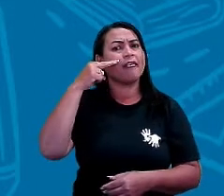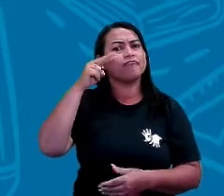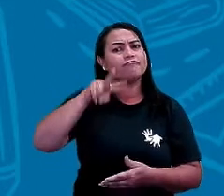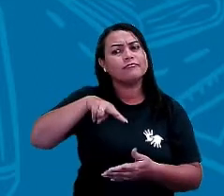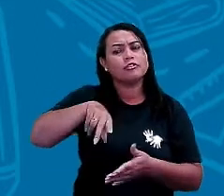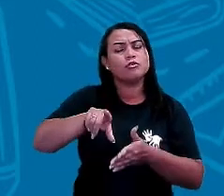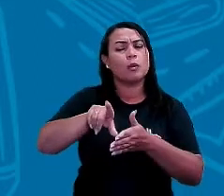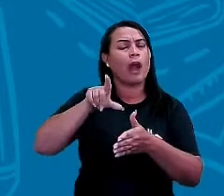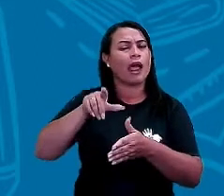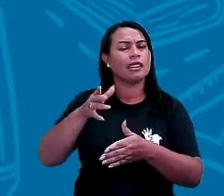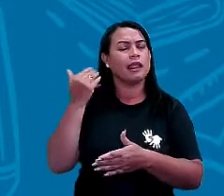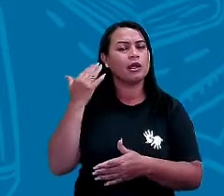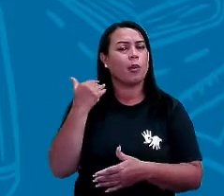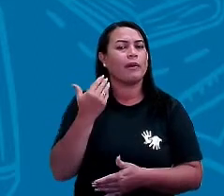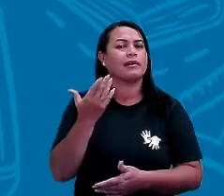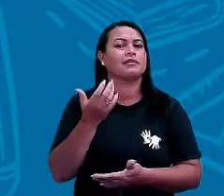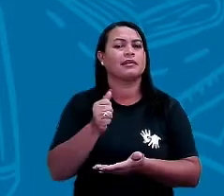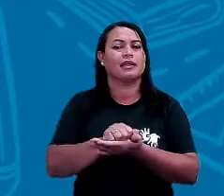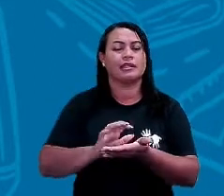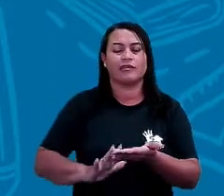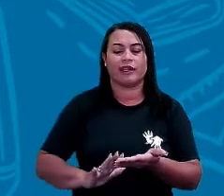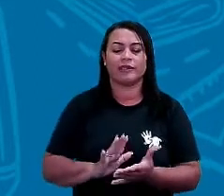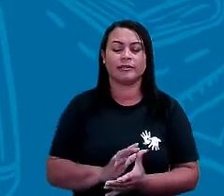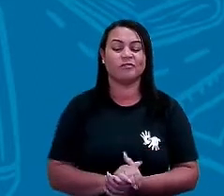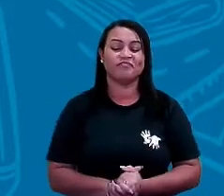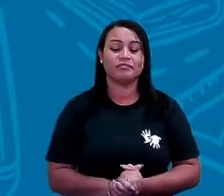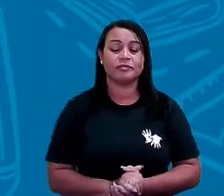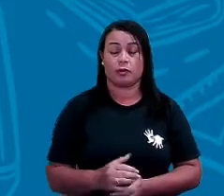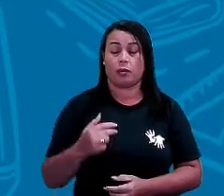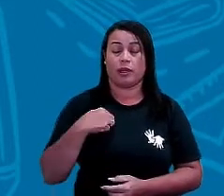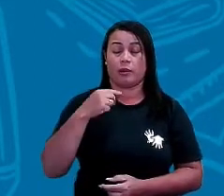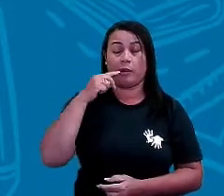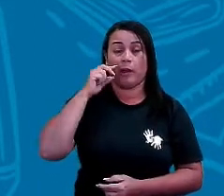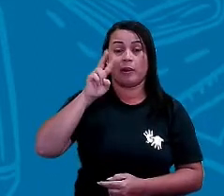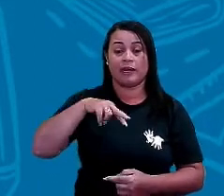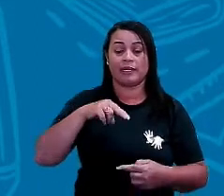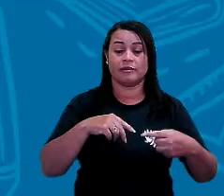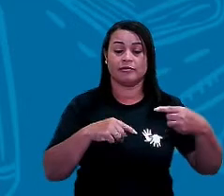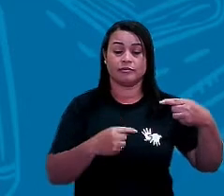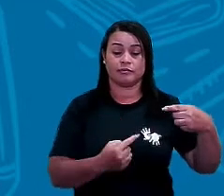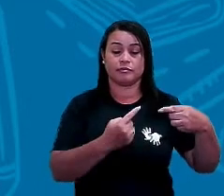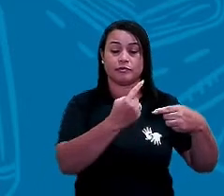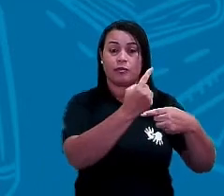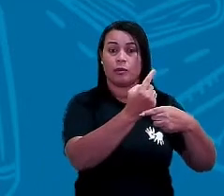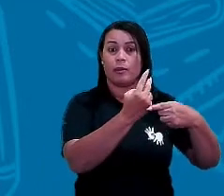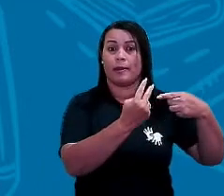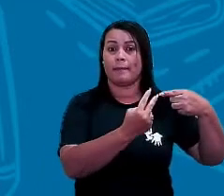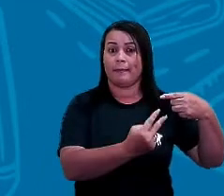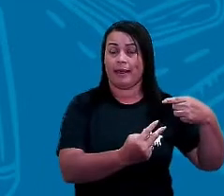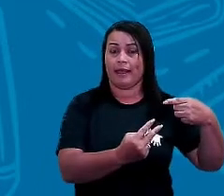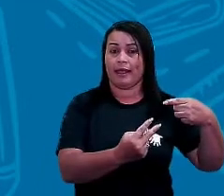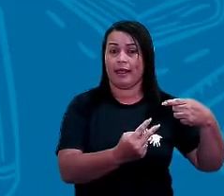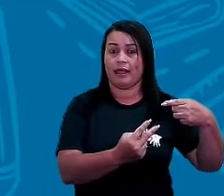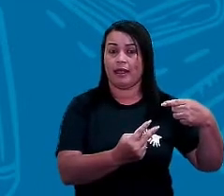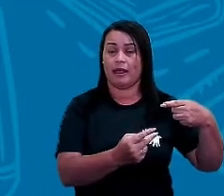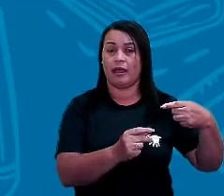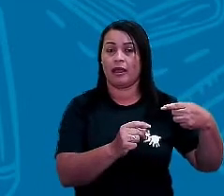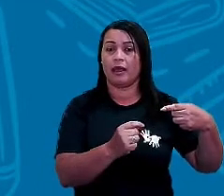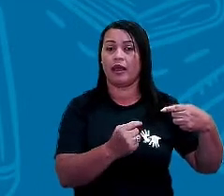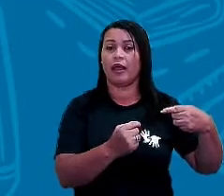outras atividades, certo? Quando eu li aí, ó, 1,5 xícara de